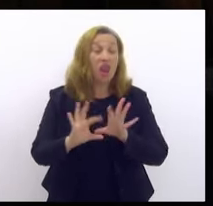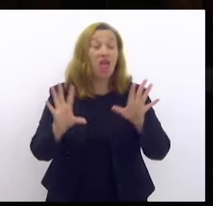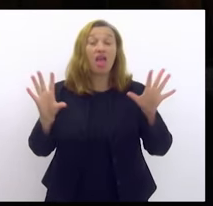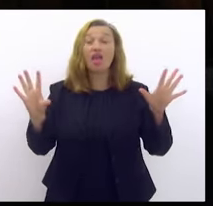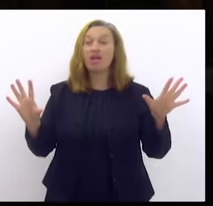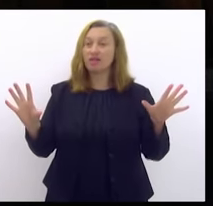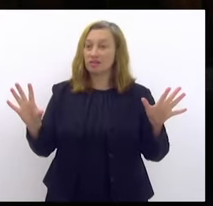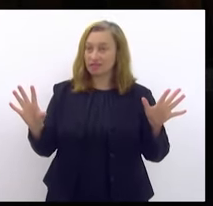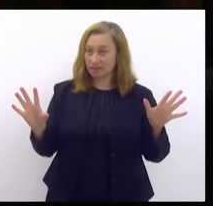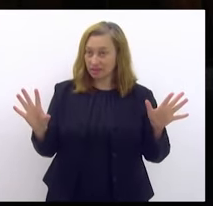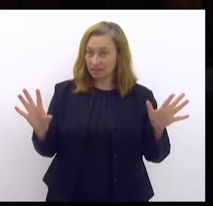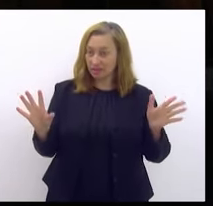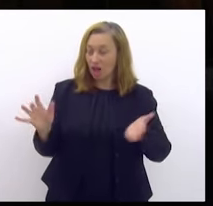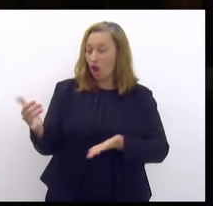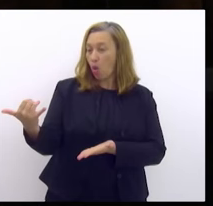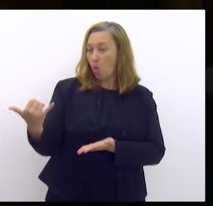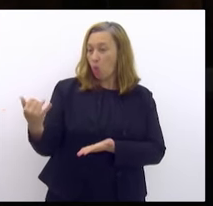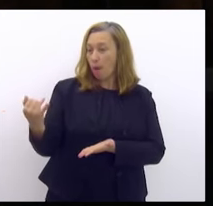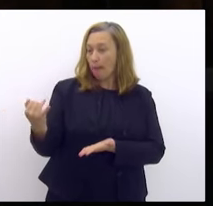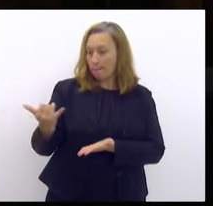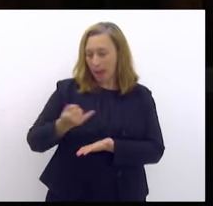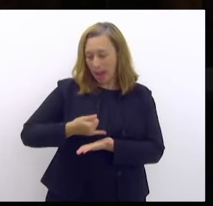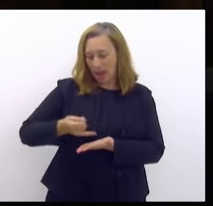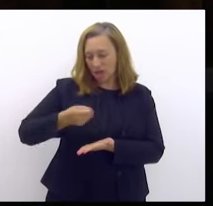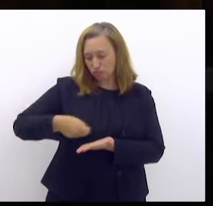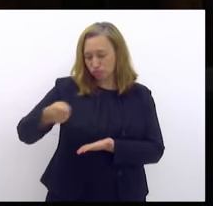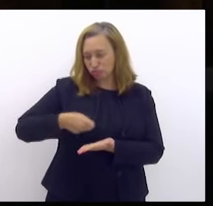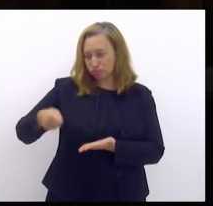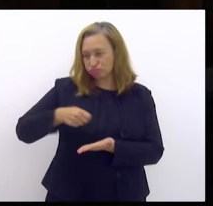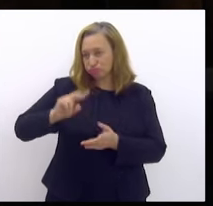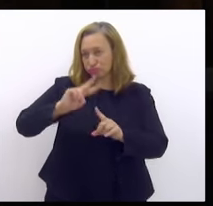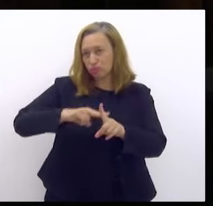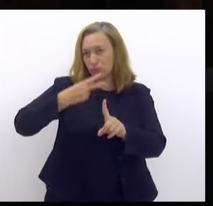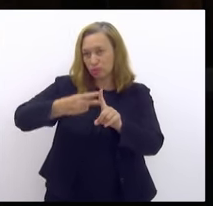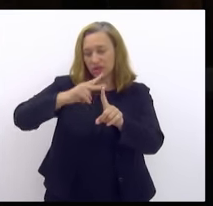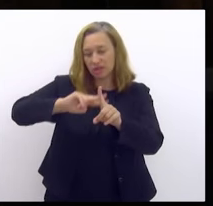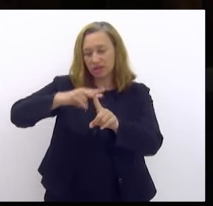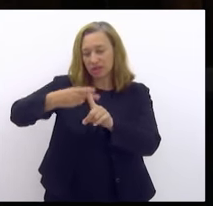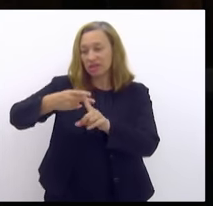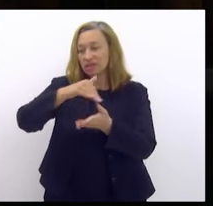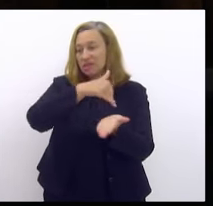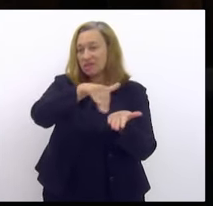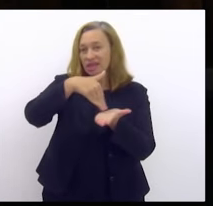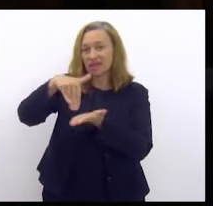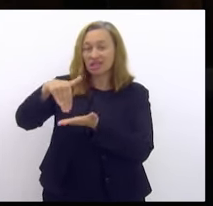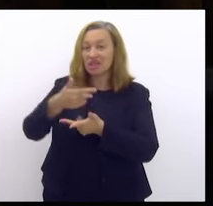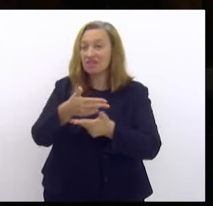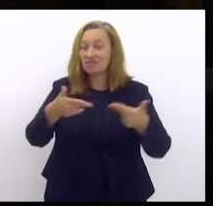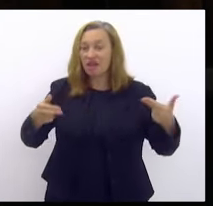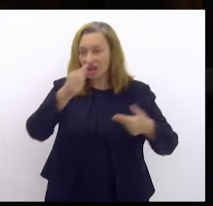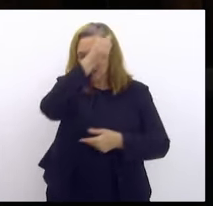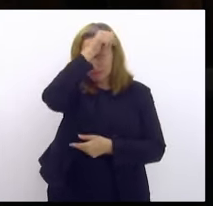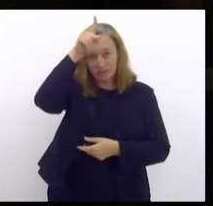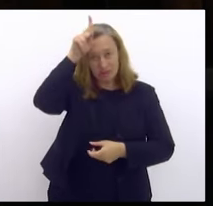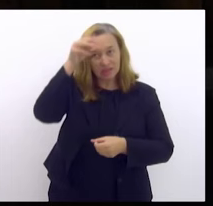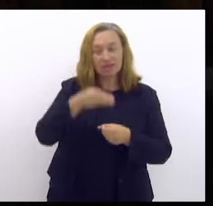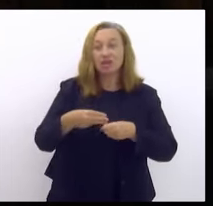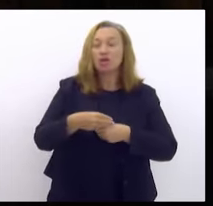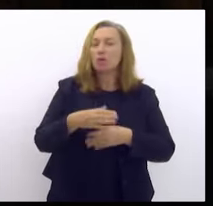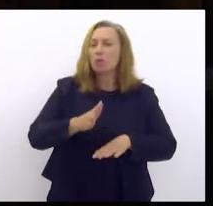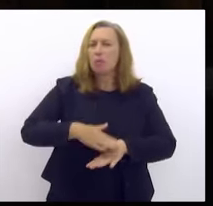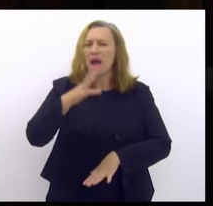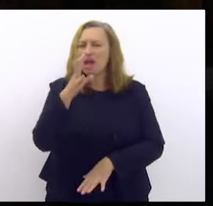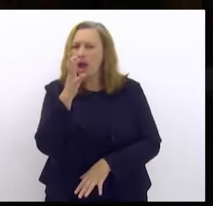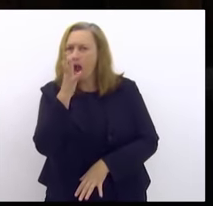deliberadamente, através da sua caneta, multiplicando a quantidade de secretarias. E o mais impressionante, deputado